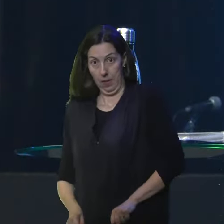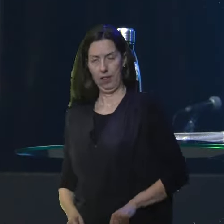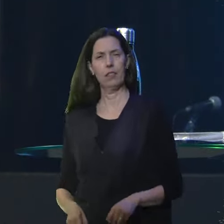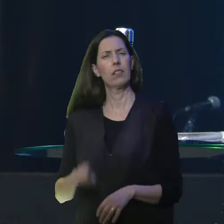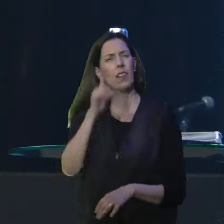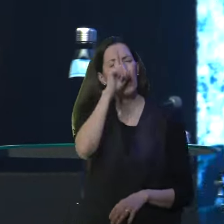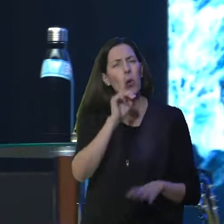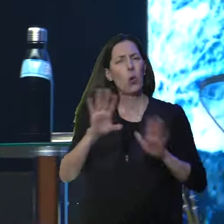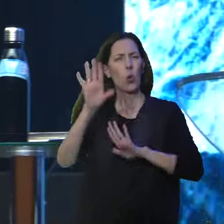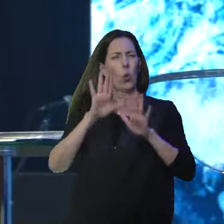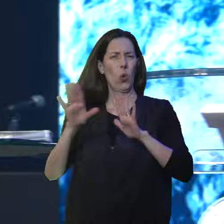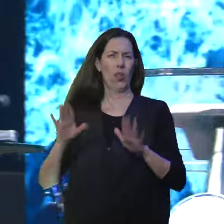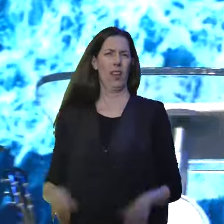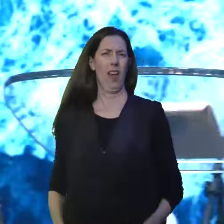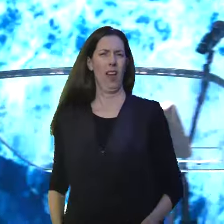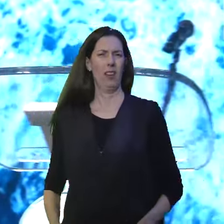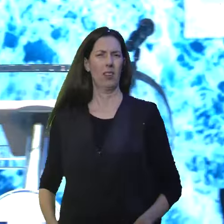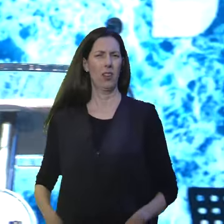Cuidado com a legging.